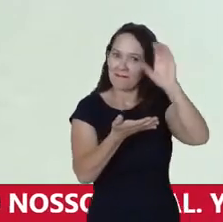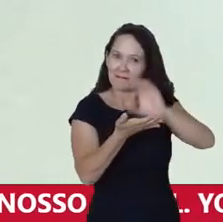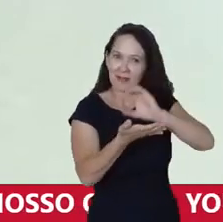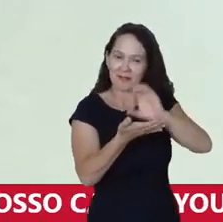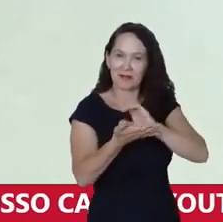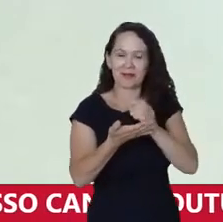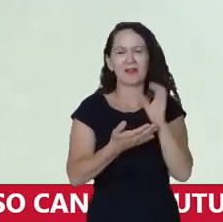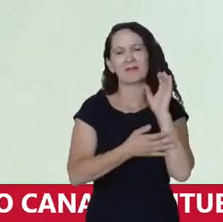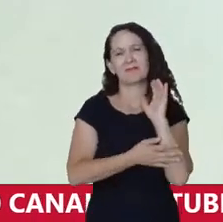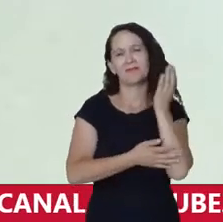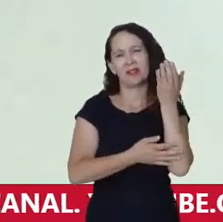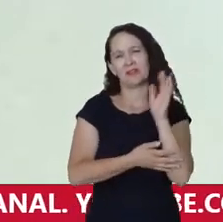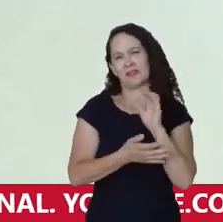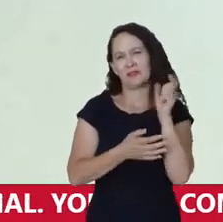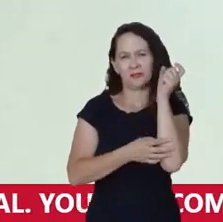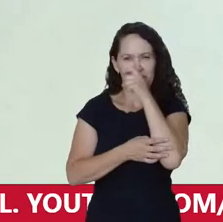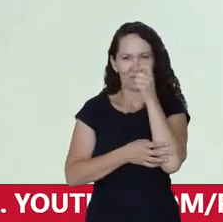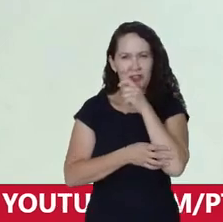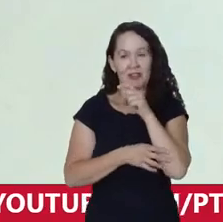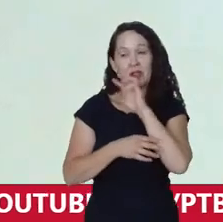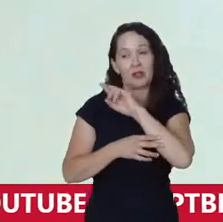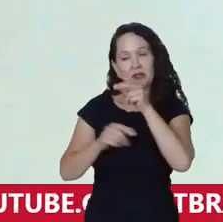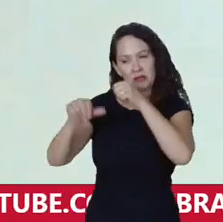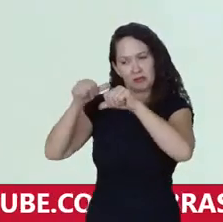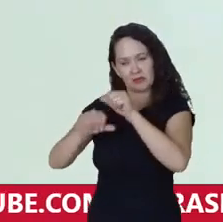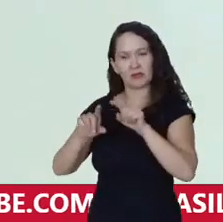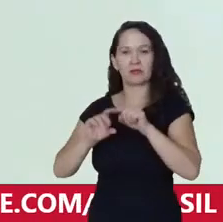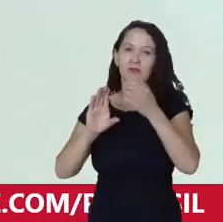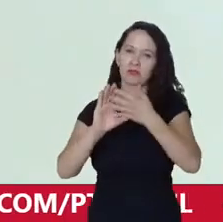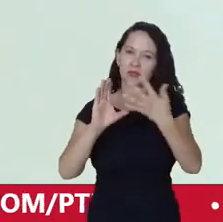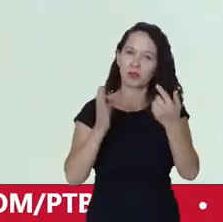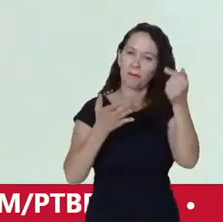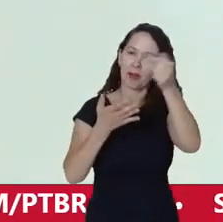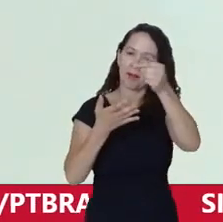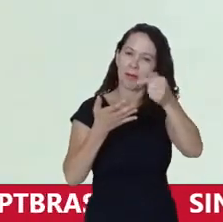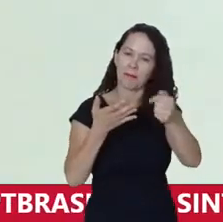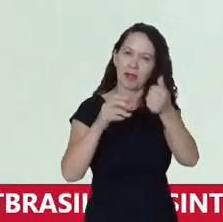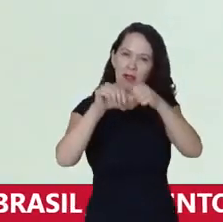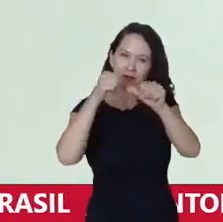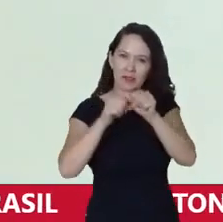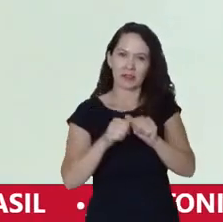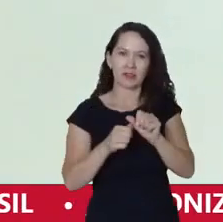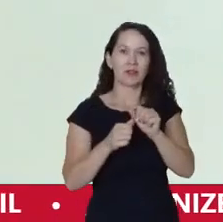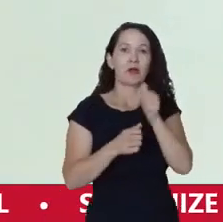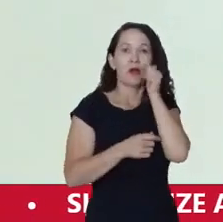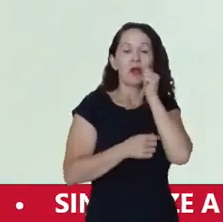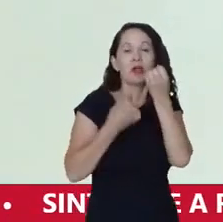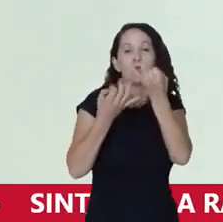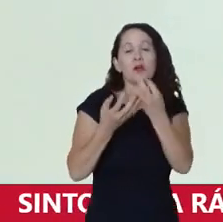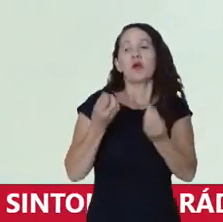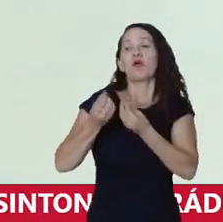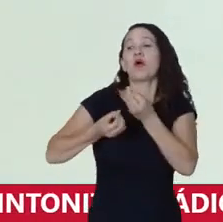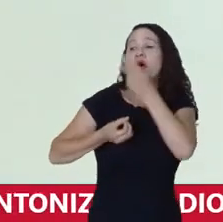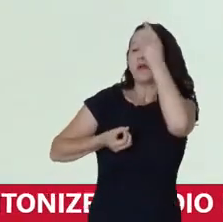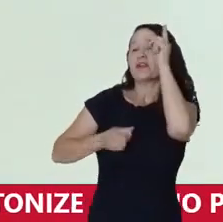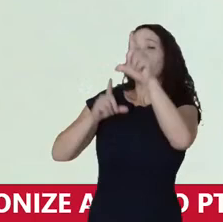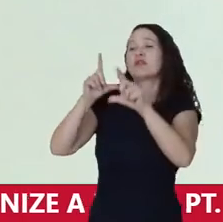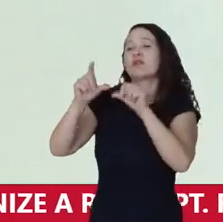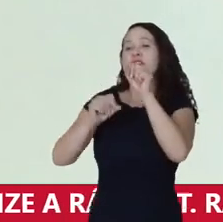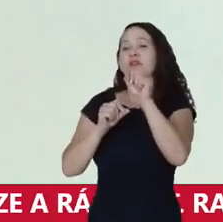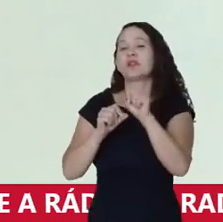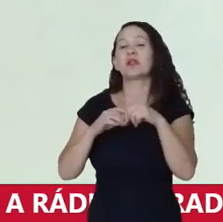falácia dizer isso, não só pela avaliação, mas e pelos critérios da avaliação, como a Silvana bem colocou, quem é que vai avaliar